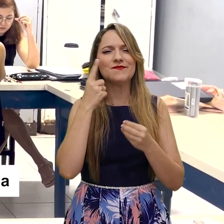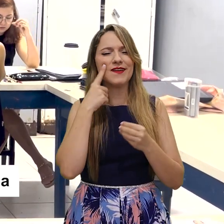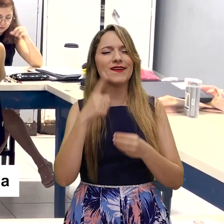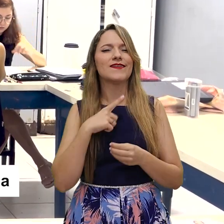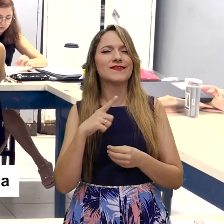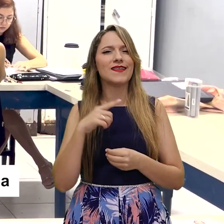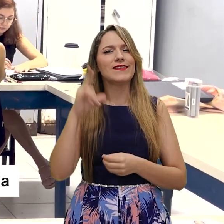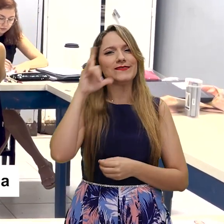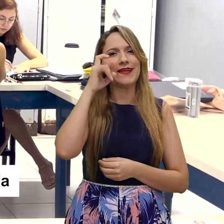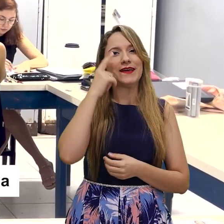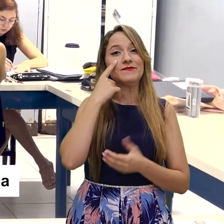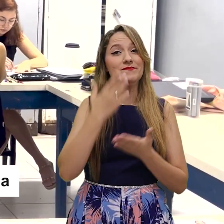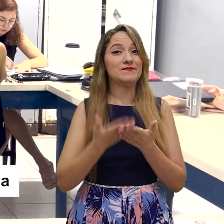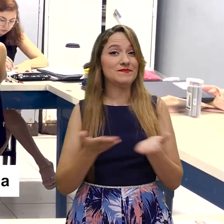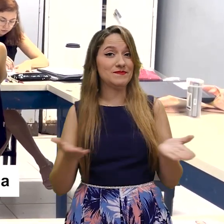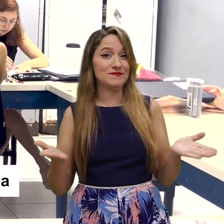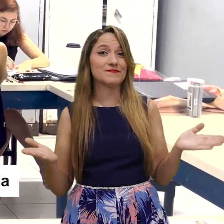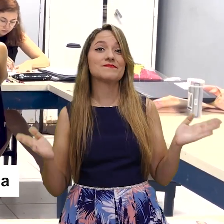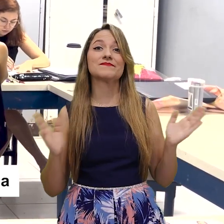é